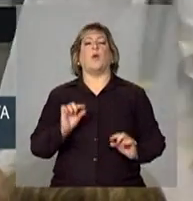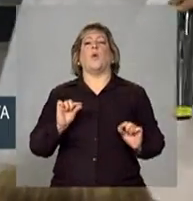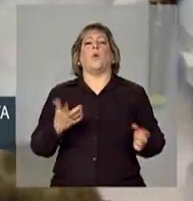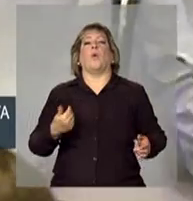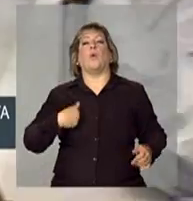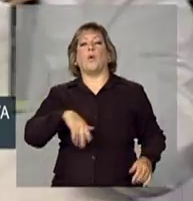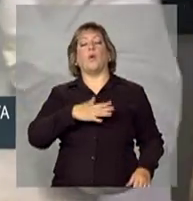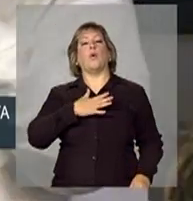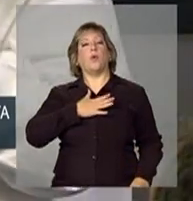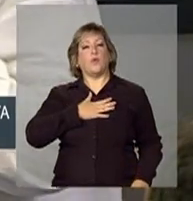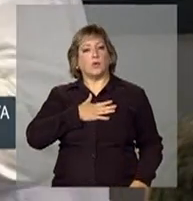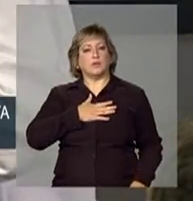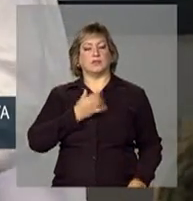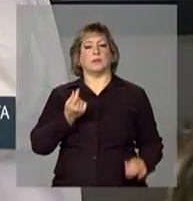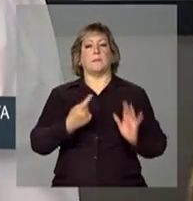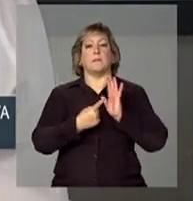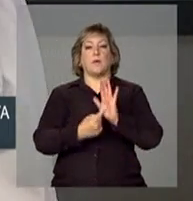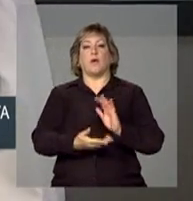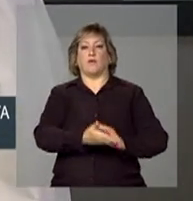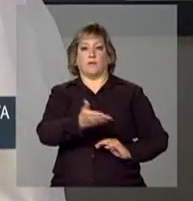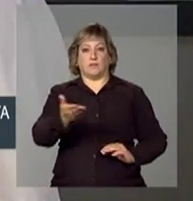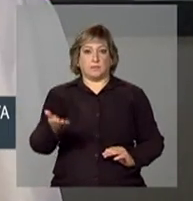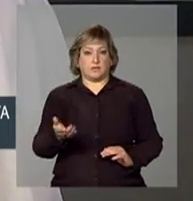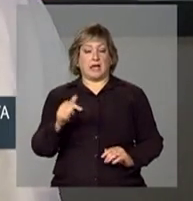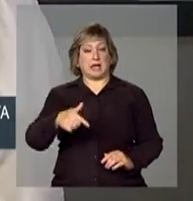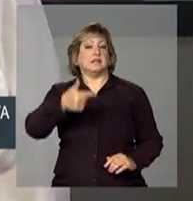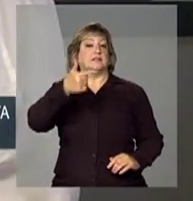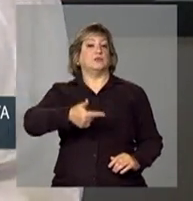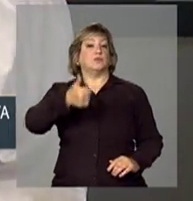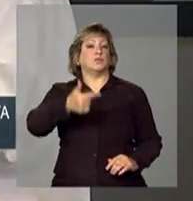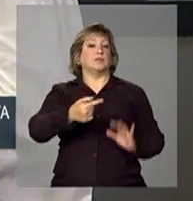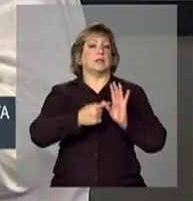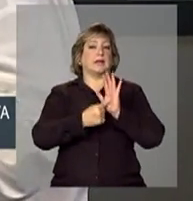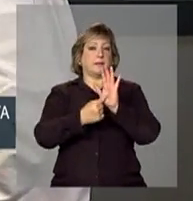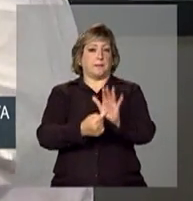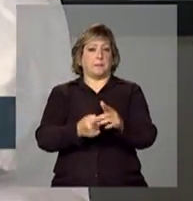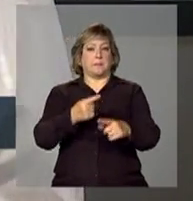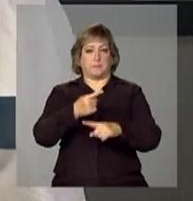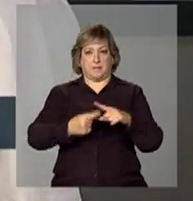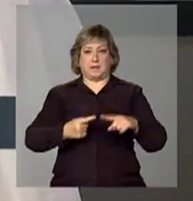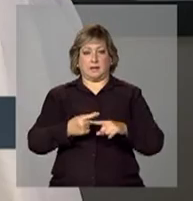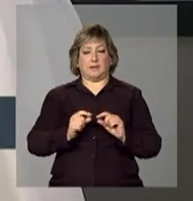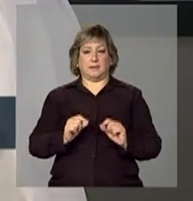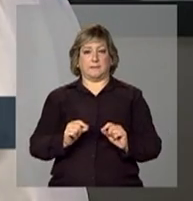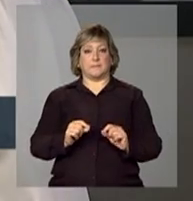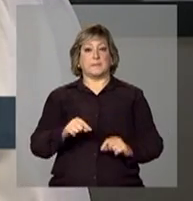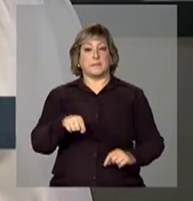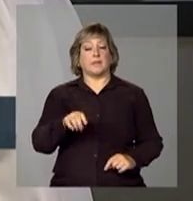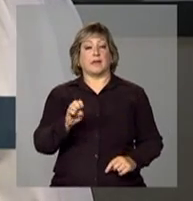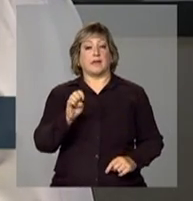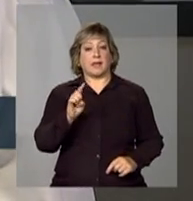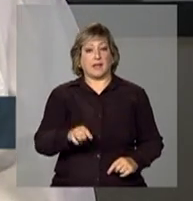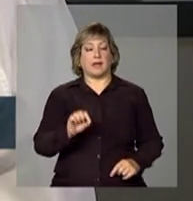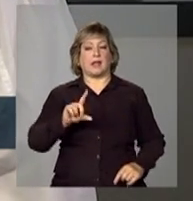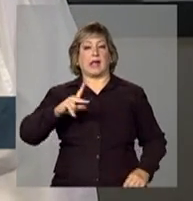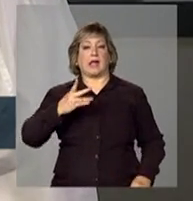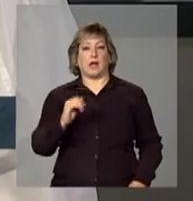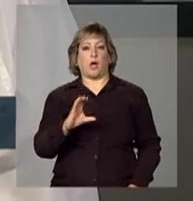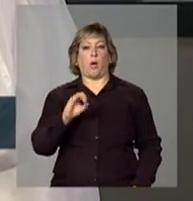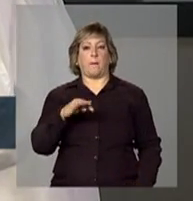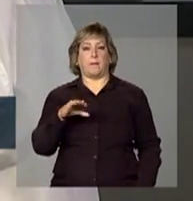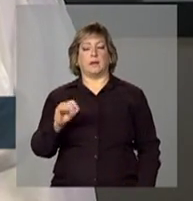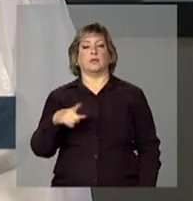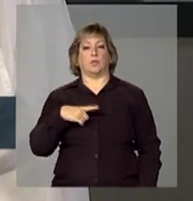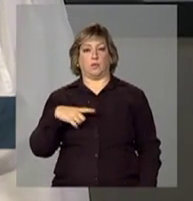de mostrar para os senhores nessa segunda apresentação parcial é a linha de comando